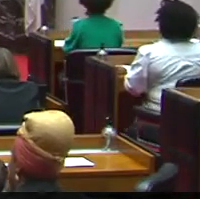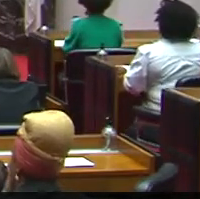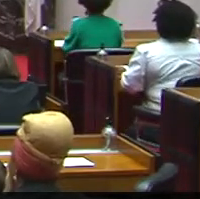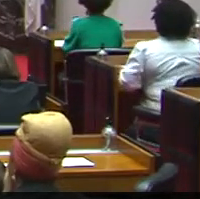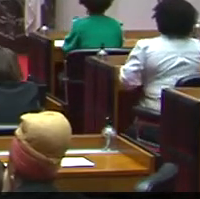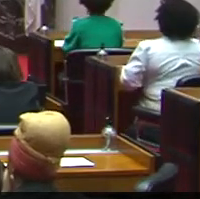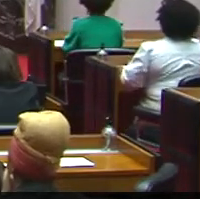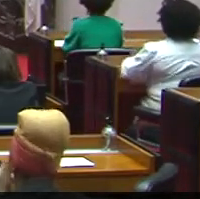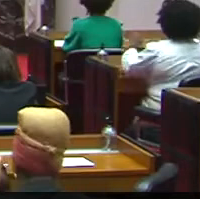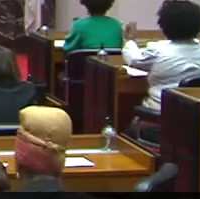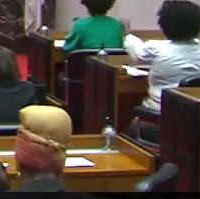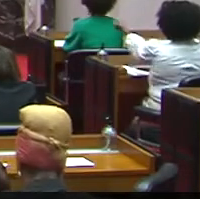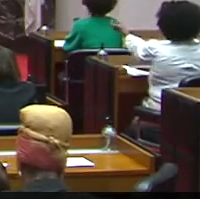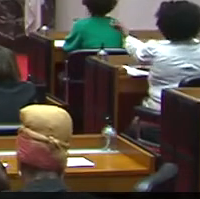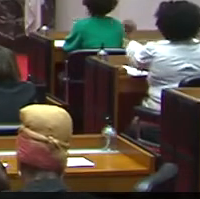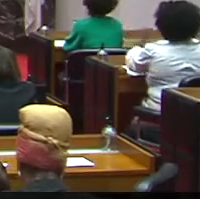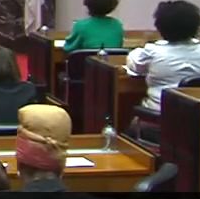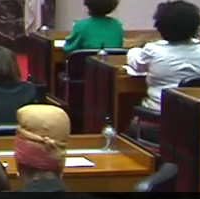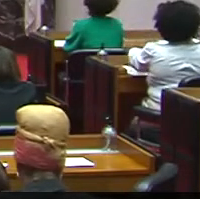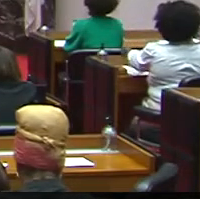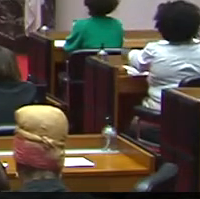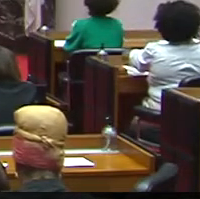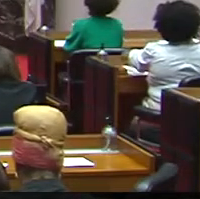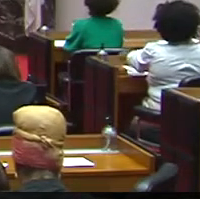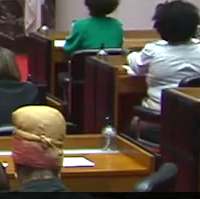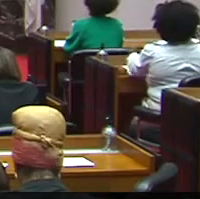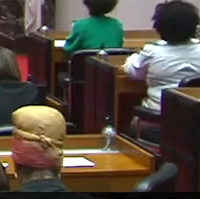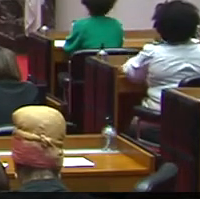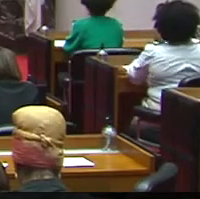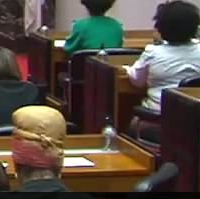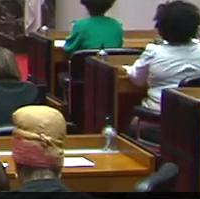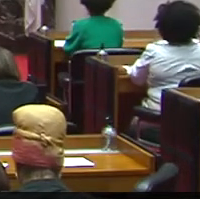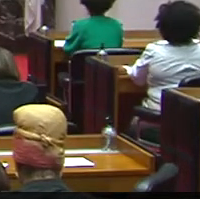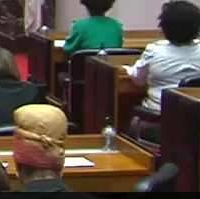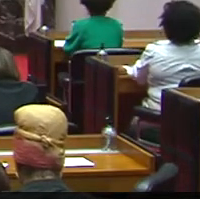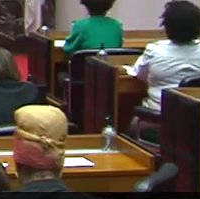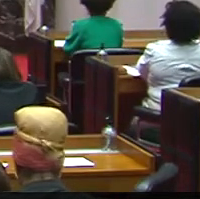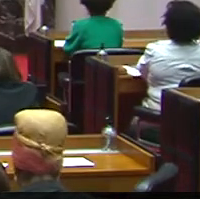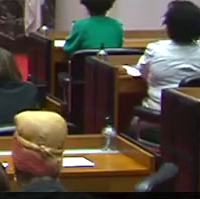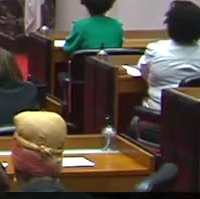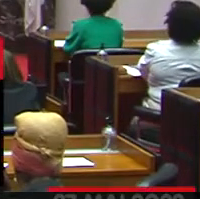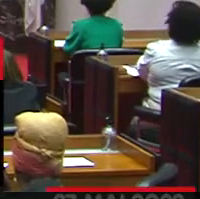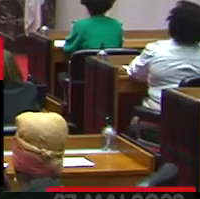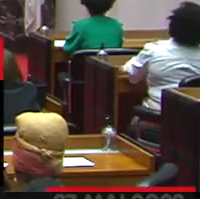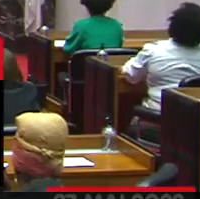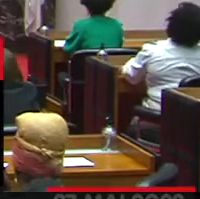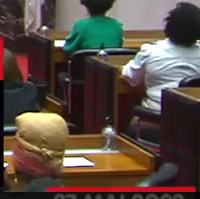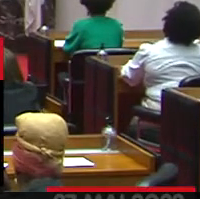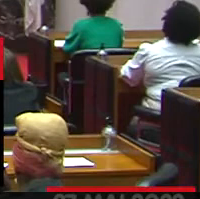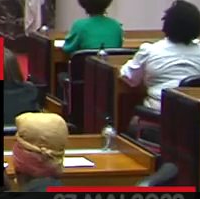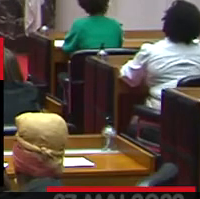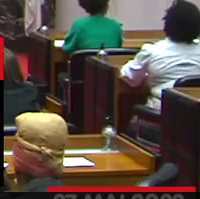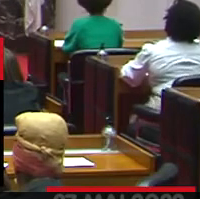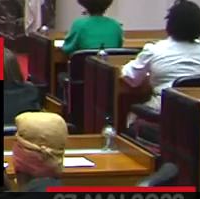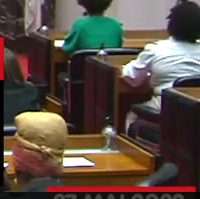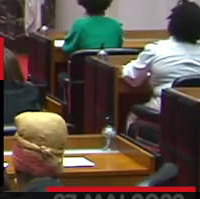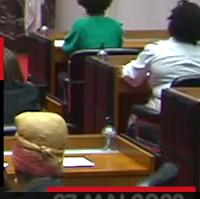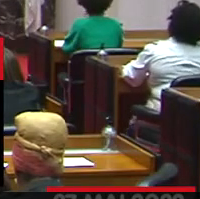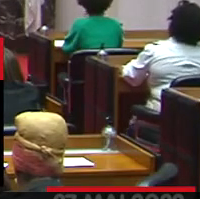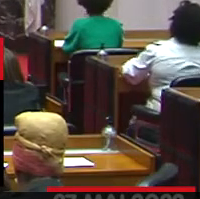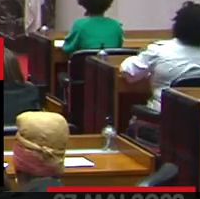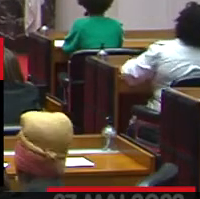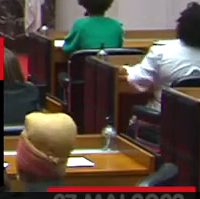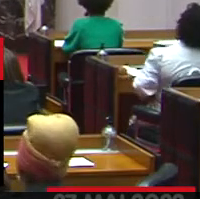a plenária final do sempre-vivas o ciclo de debates virtual sempre-vivas aconteceu em março